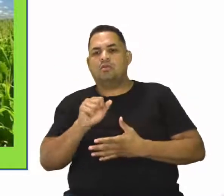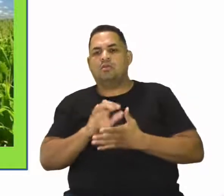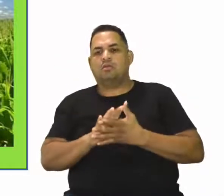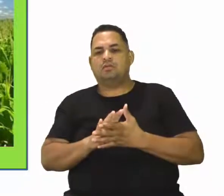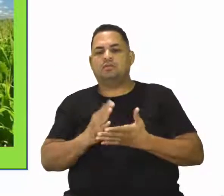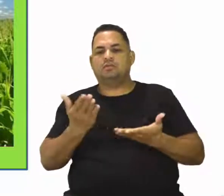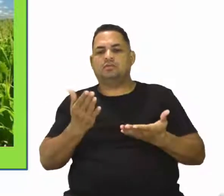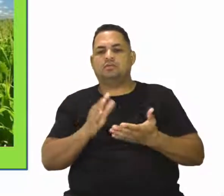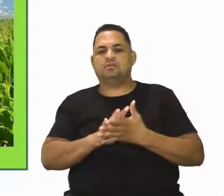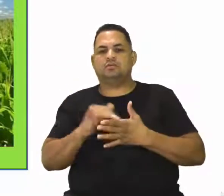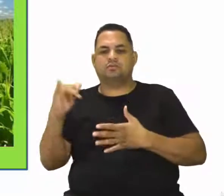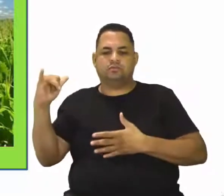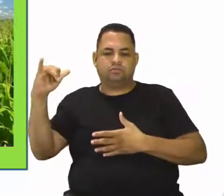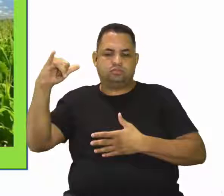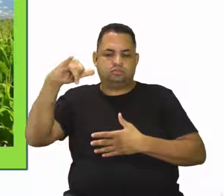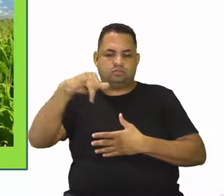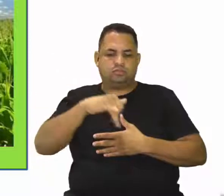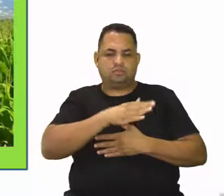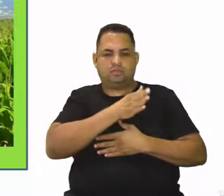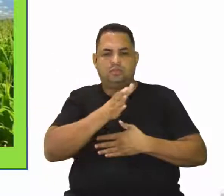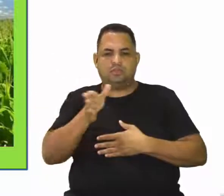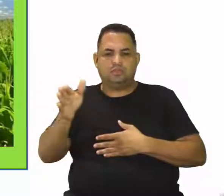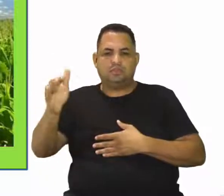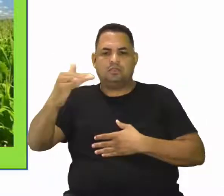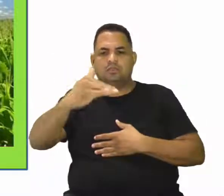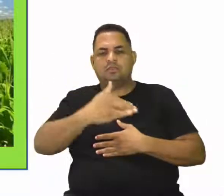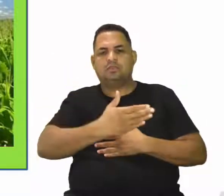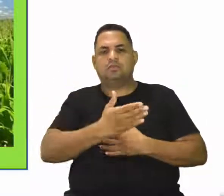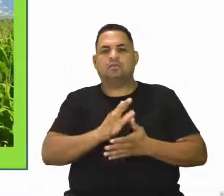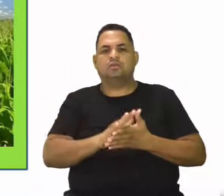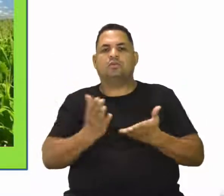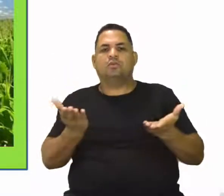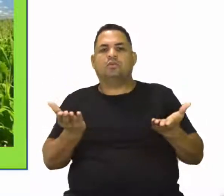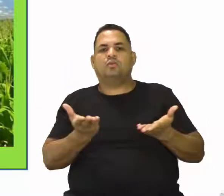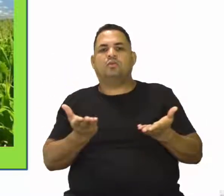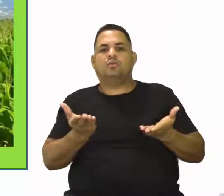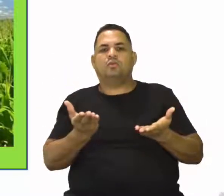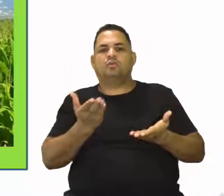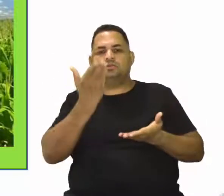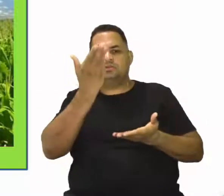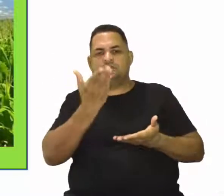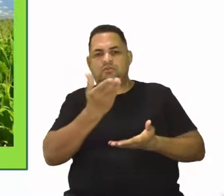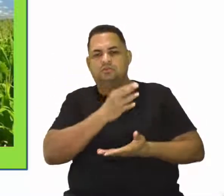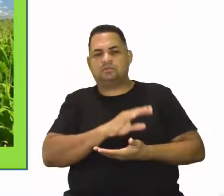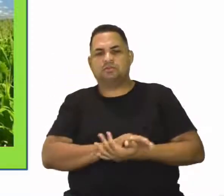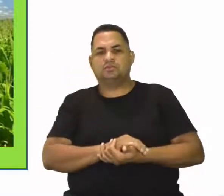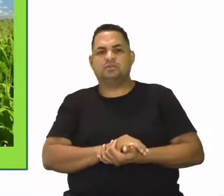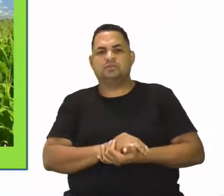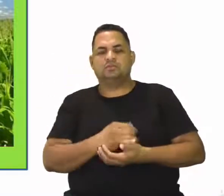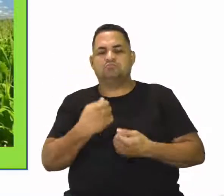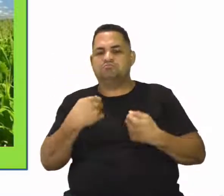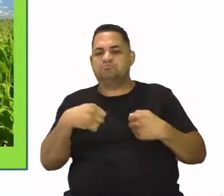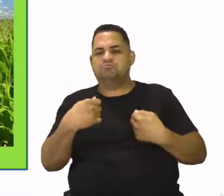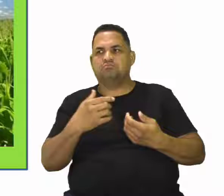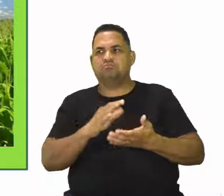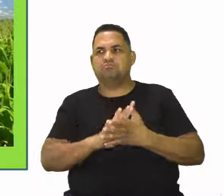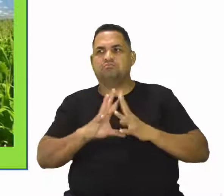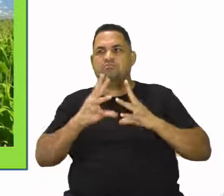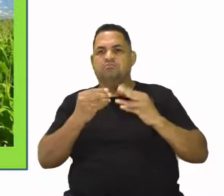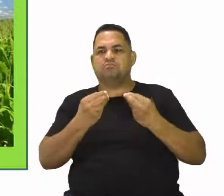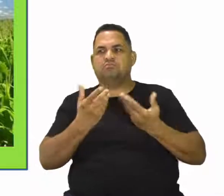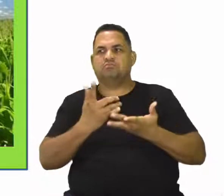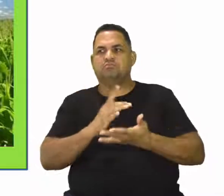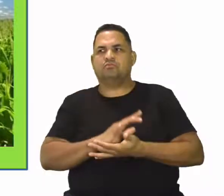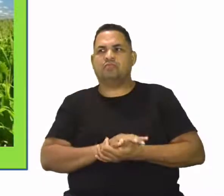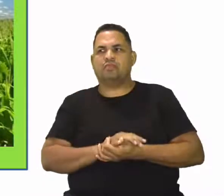Grosso, os aviões vinham e voltavam pulverizando. Hoje, já se faz com isso. Hoje eu não preciso pulverizar toda a